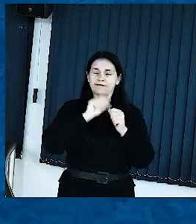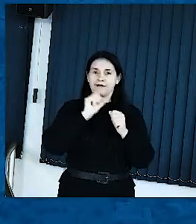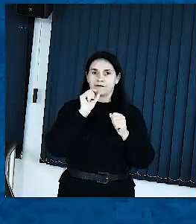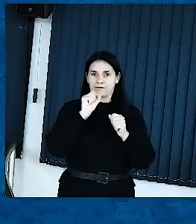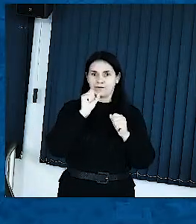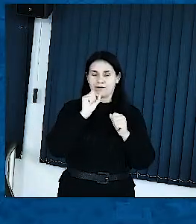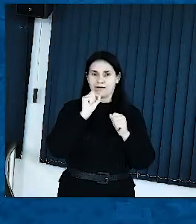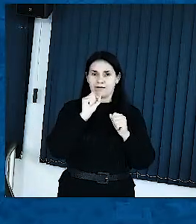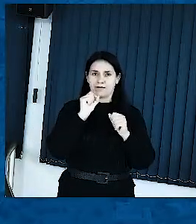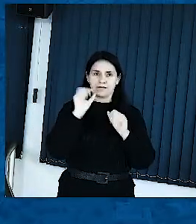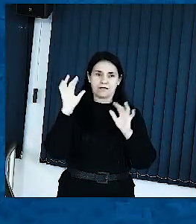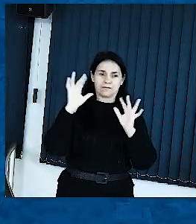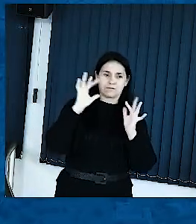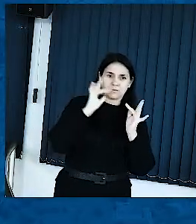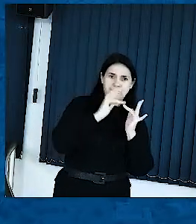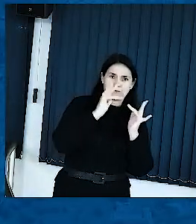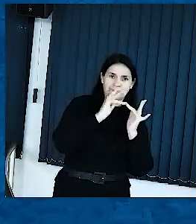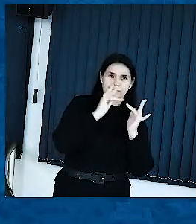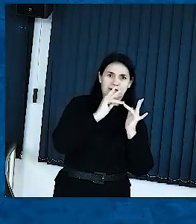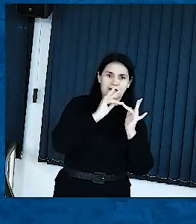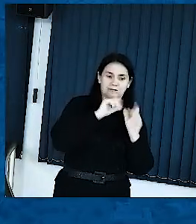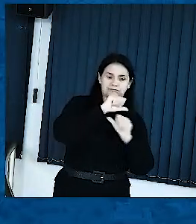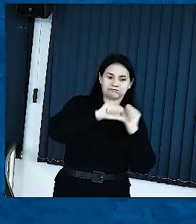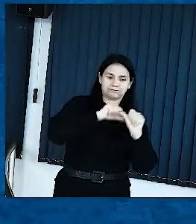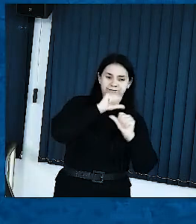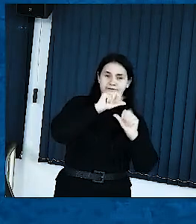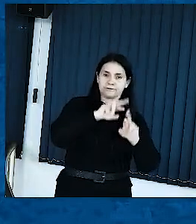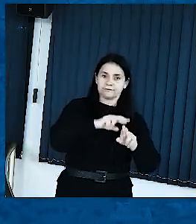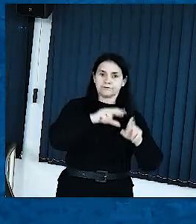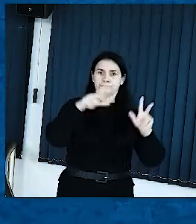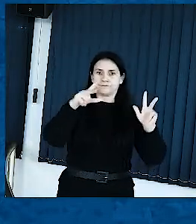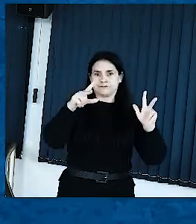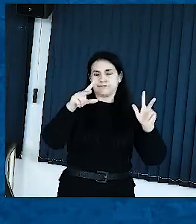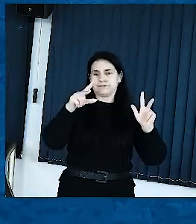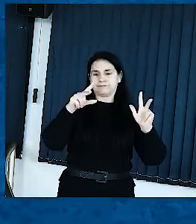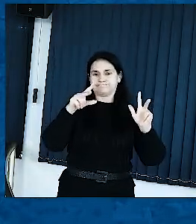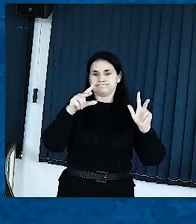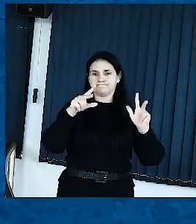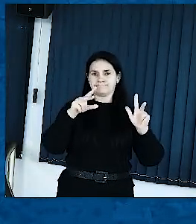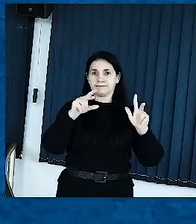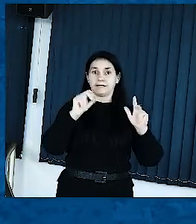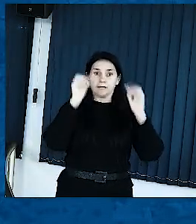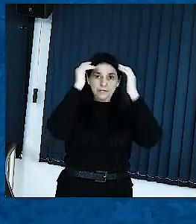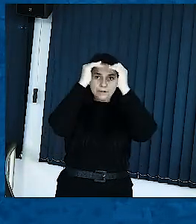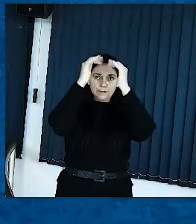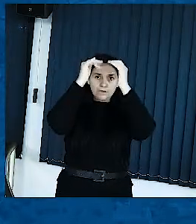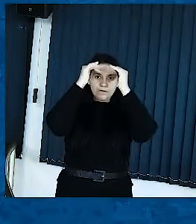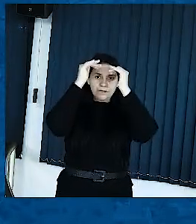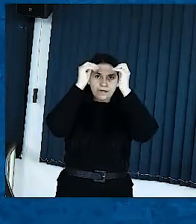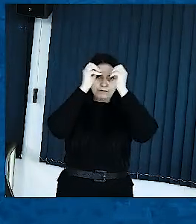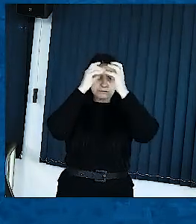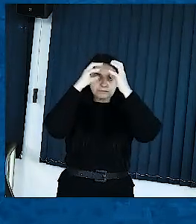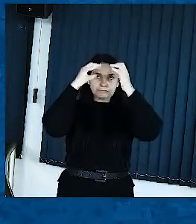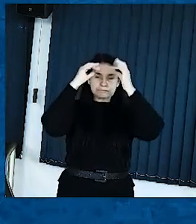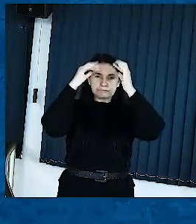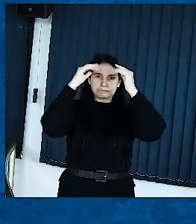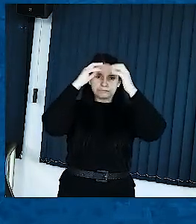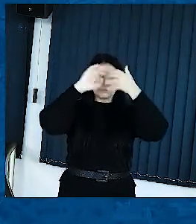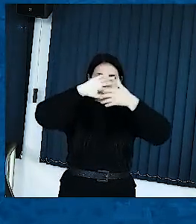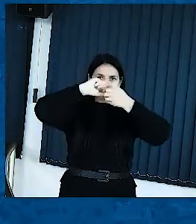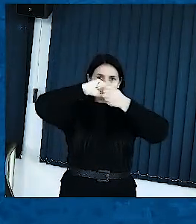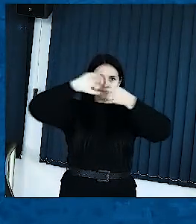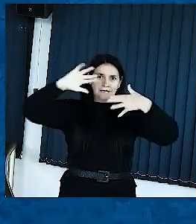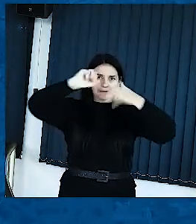que essas conexões se tornem de forma diferente, ocorram de forma diferente e esse cérebro seja formado de forma